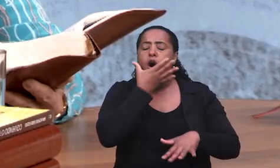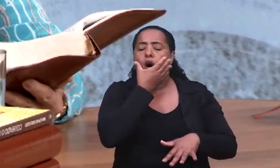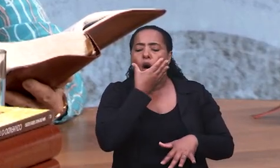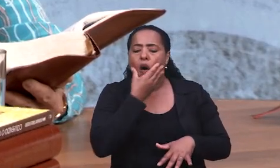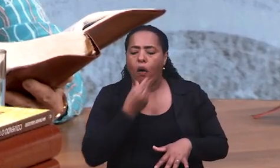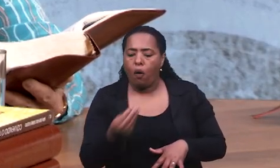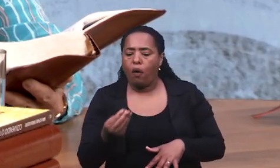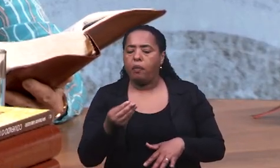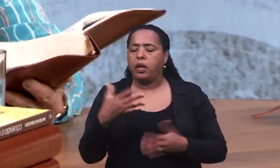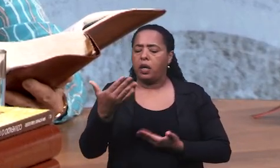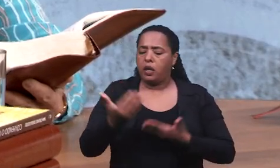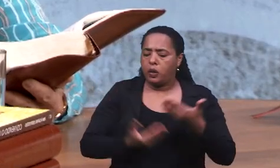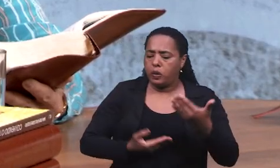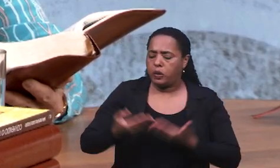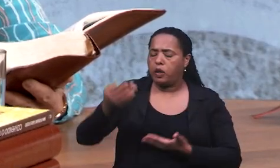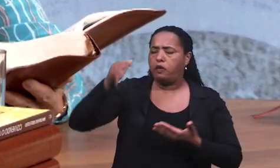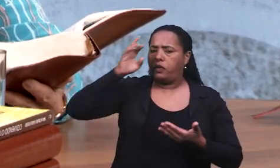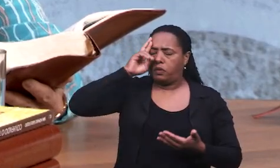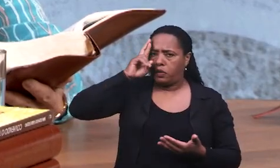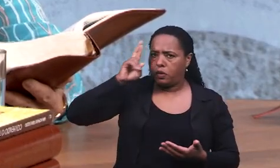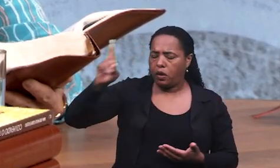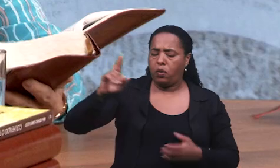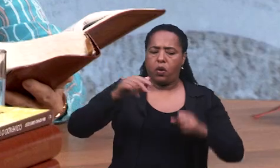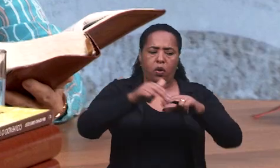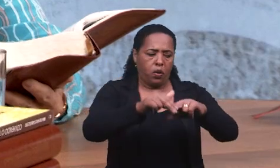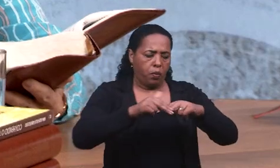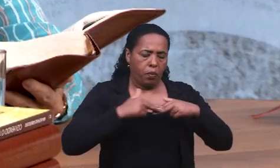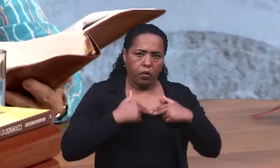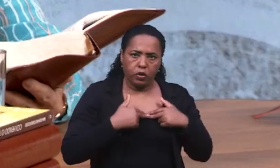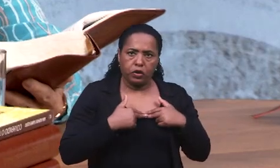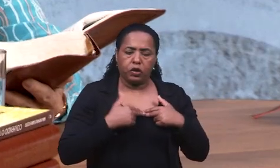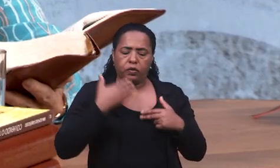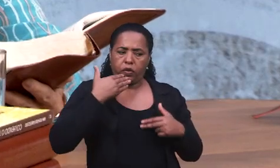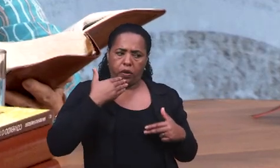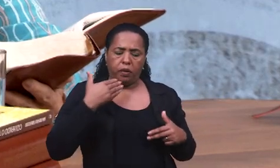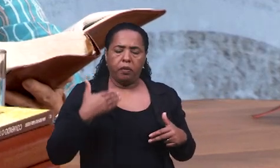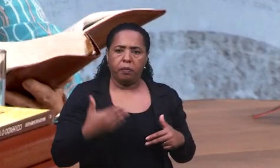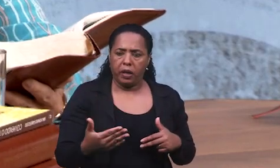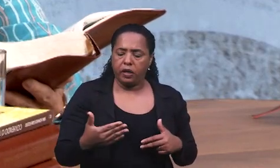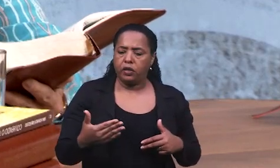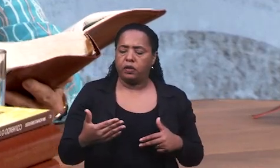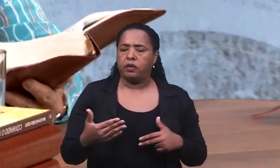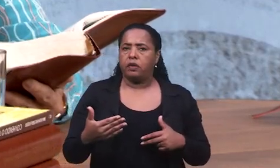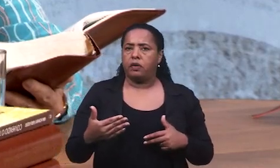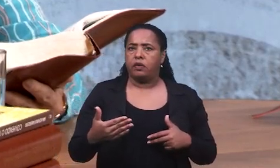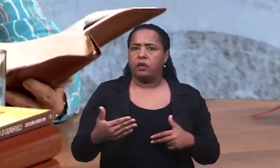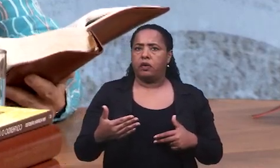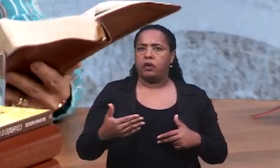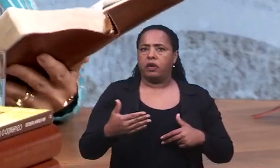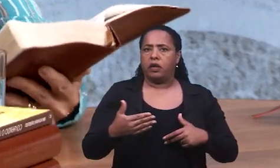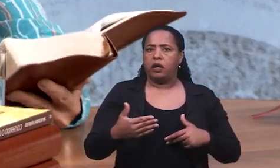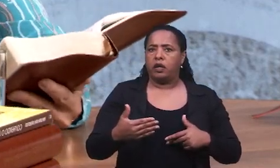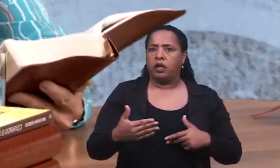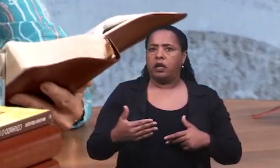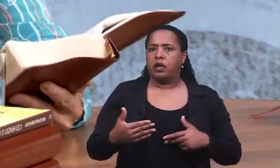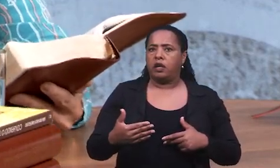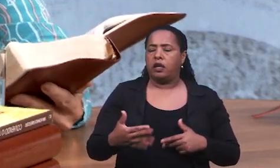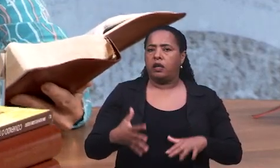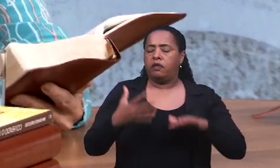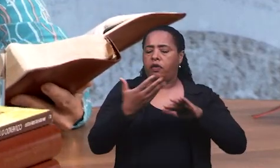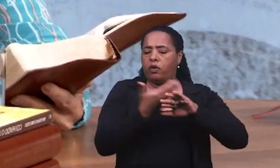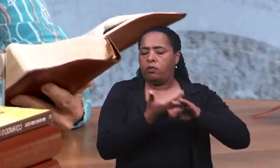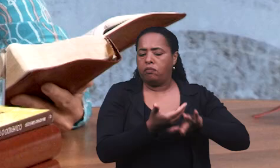e servi ao Senhor. Por isso é que pedistes, e os lançaram da face de